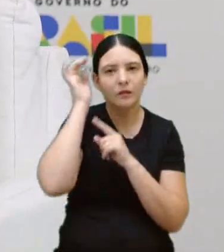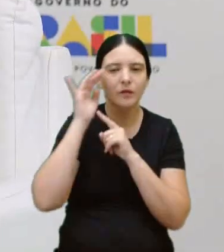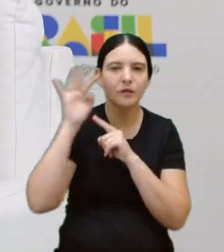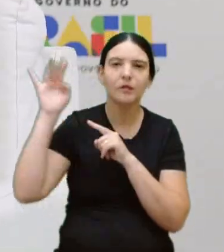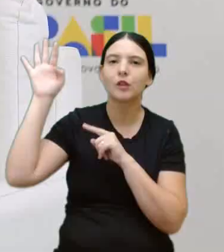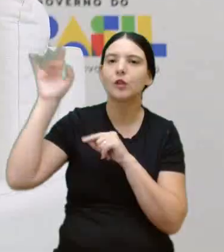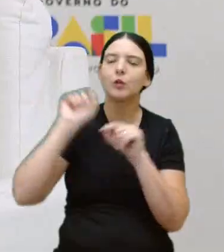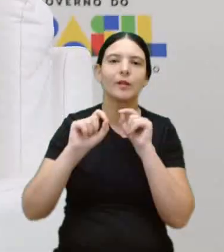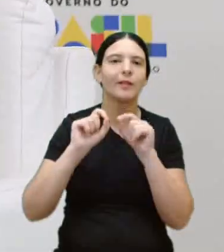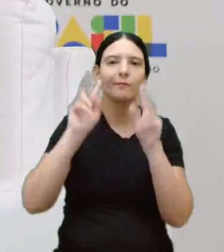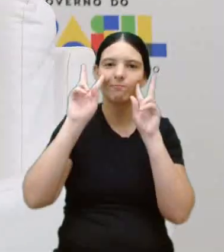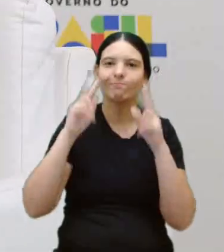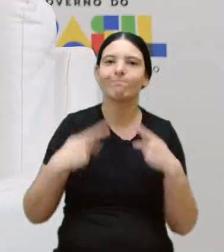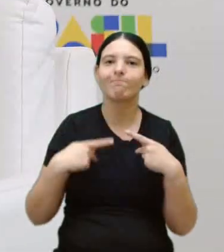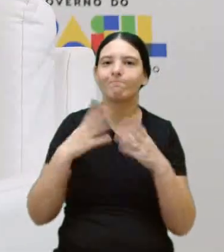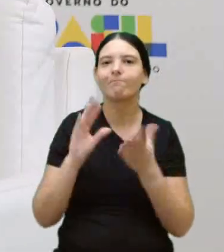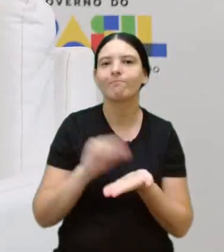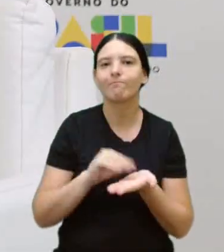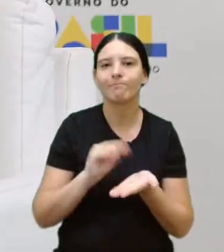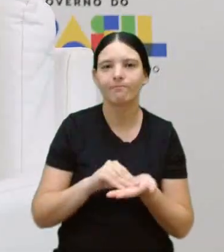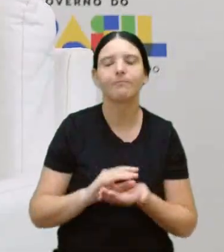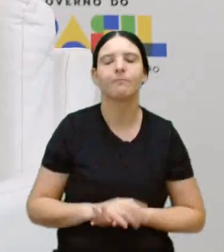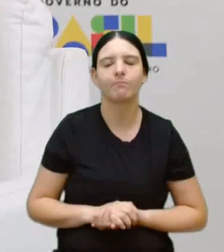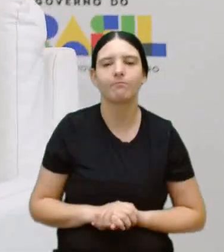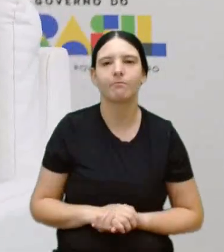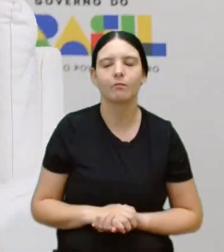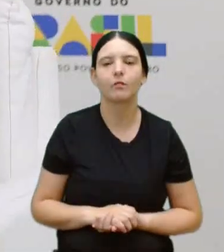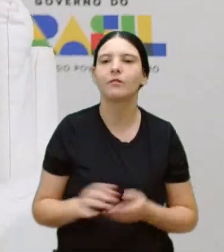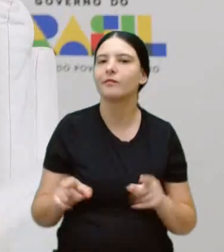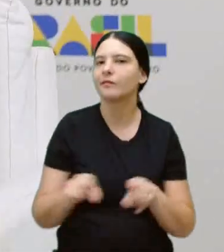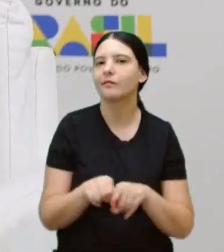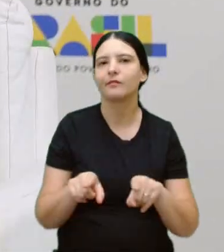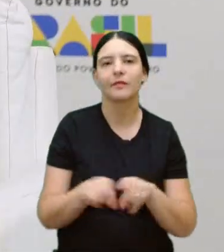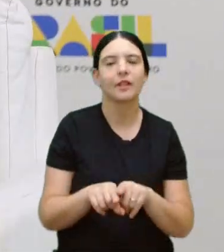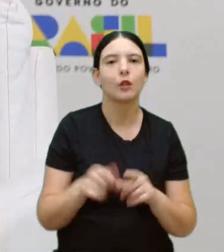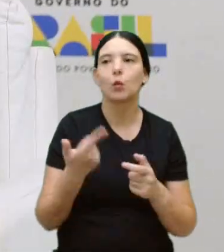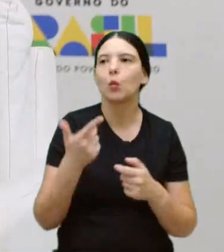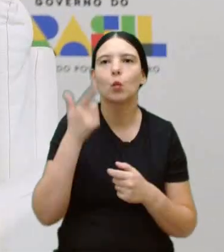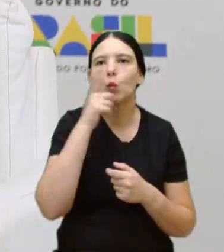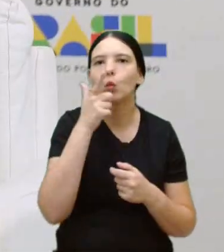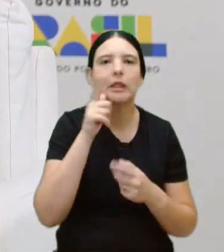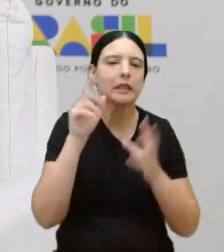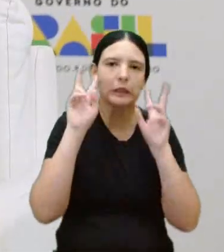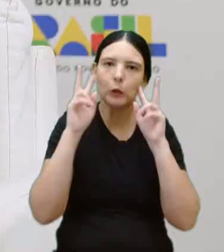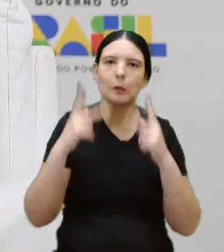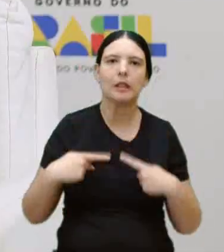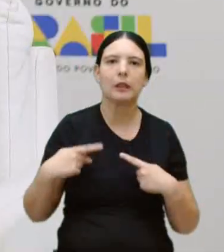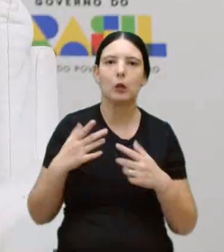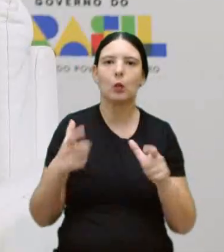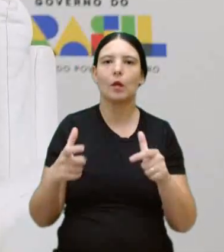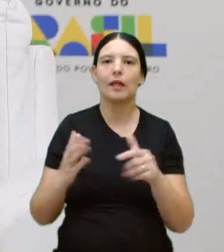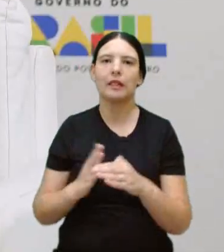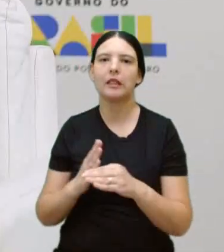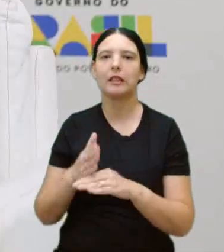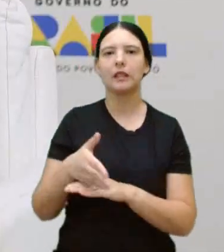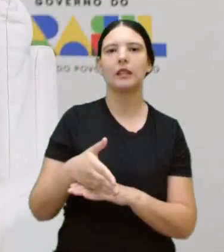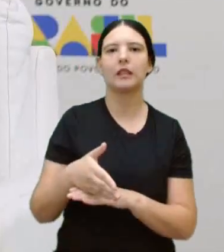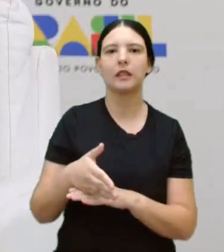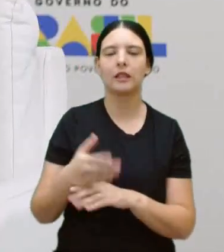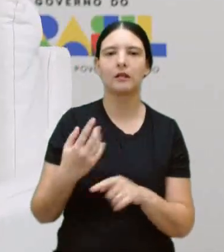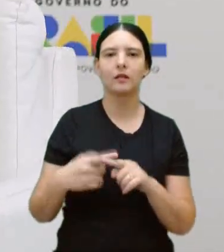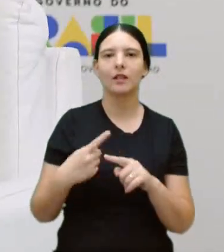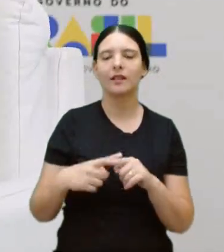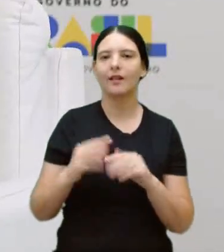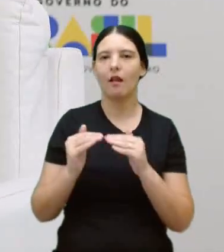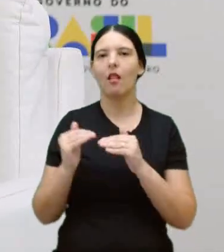desumaniza também. Que elas não conseguem se humanizar. Estão sempre num lugar que como se fossem acima de tudo.